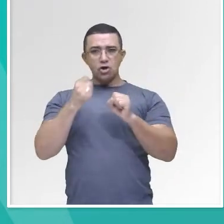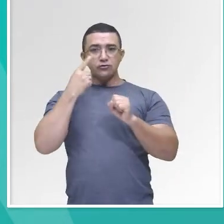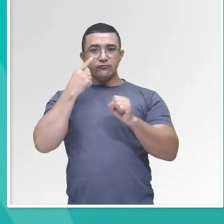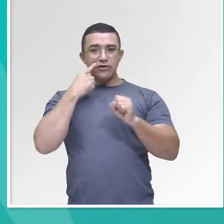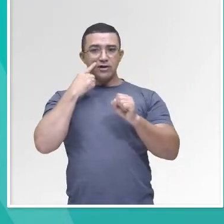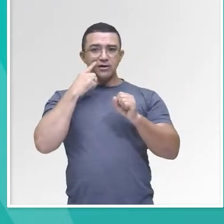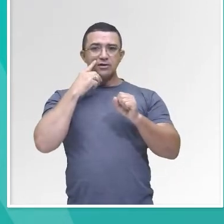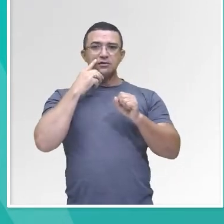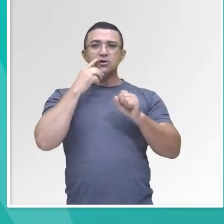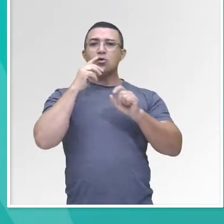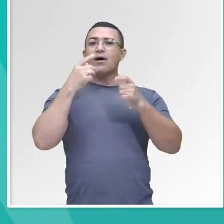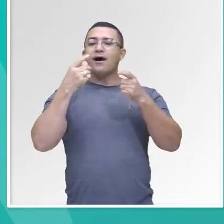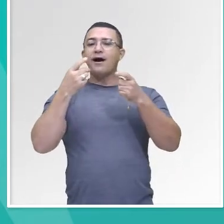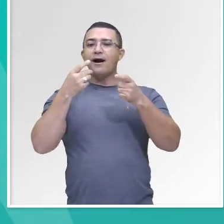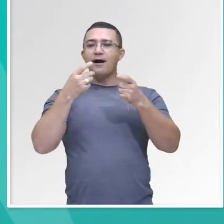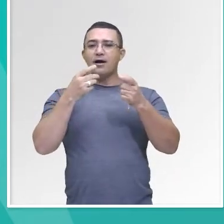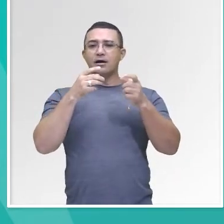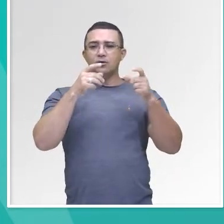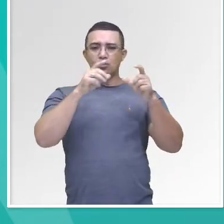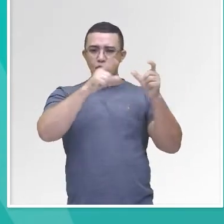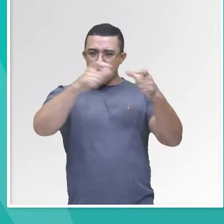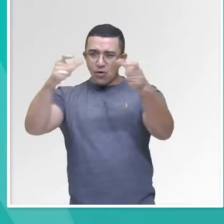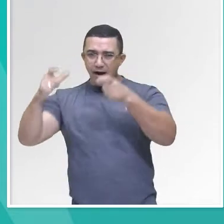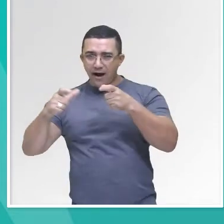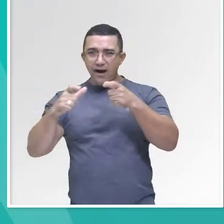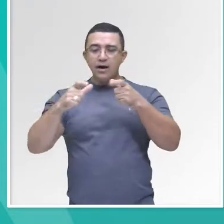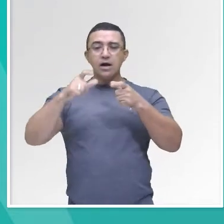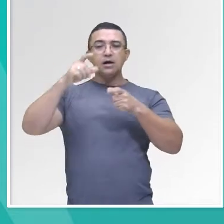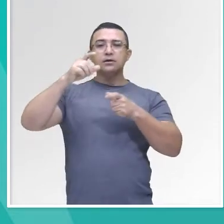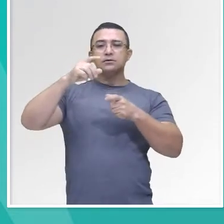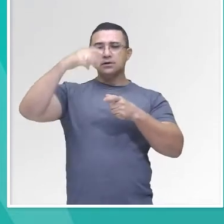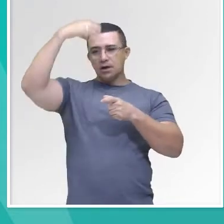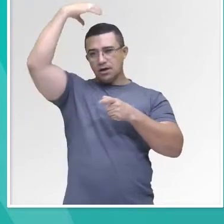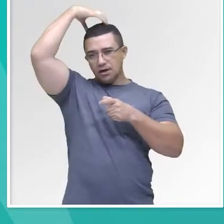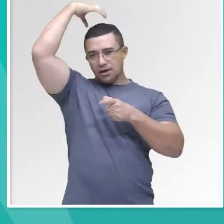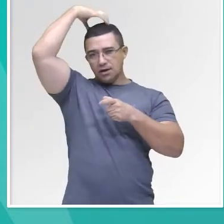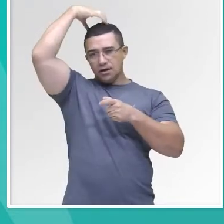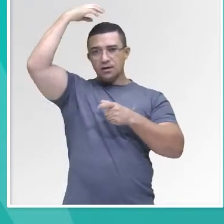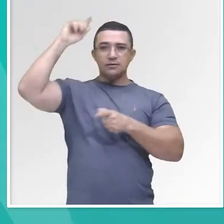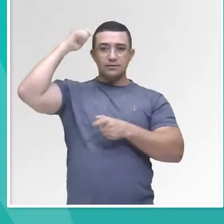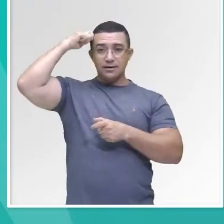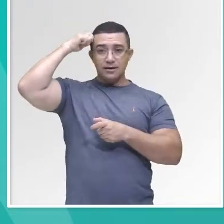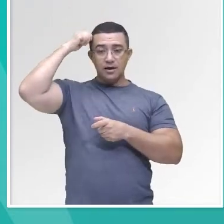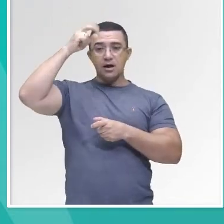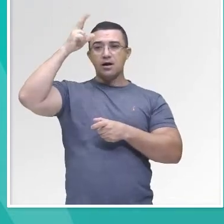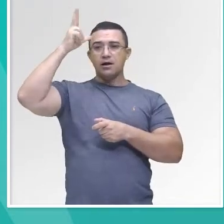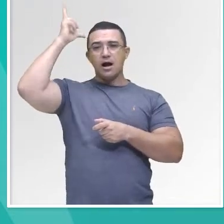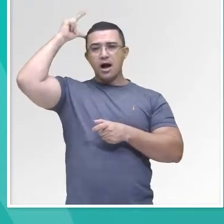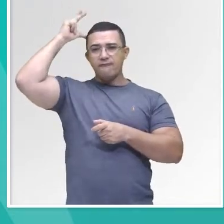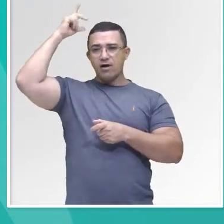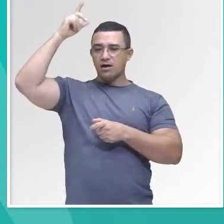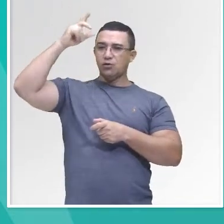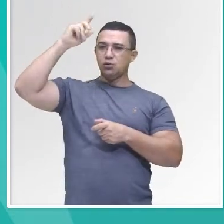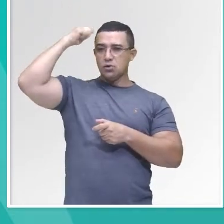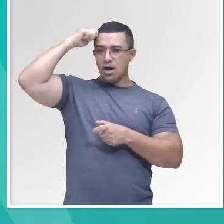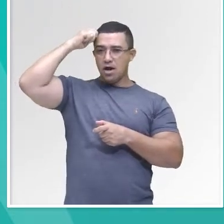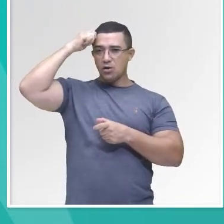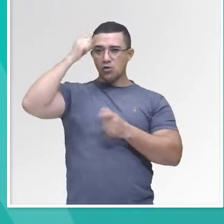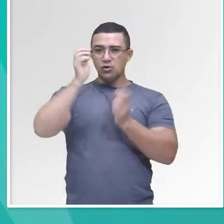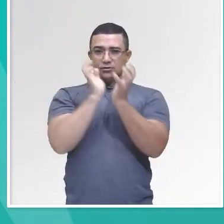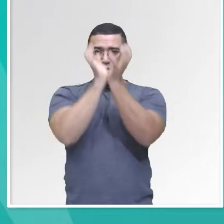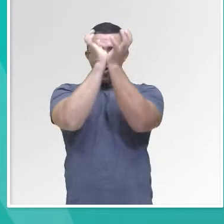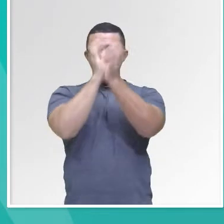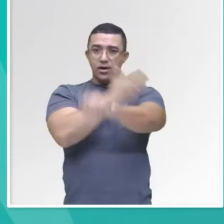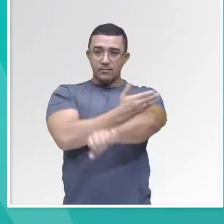estão ocupadas pelo rei negro, dama branca, cavalos negros e torres brancas? Então,